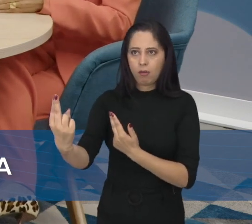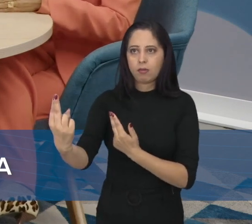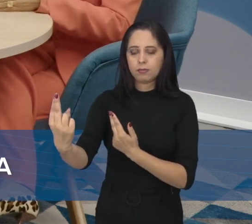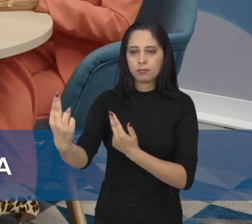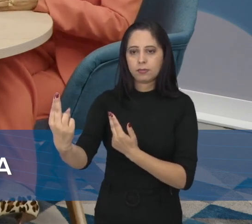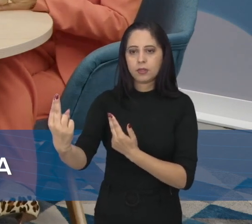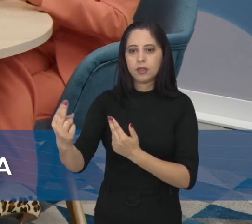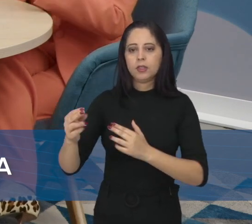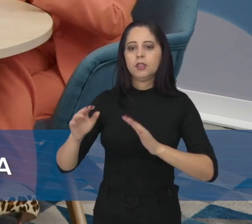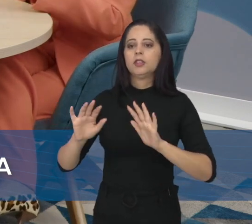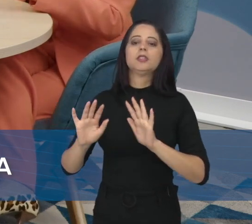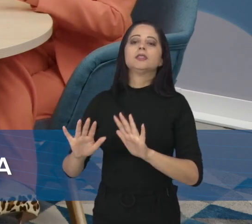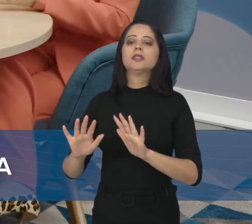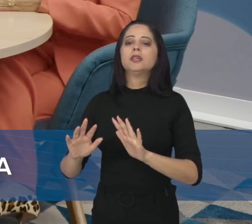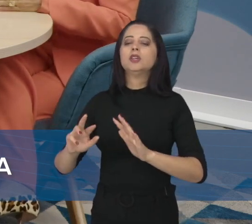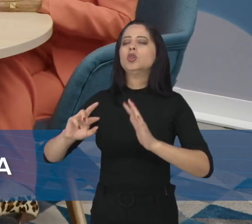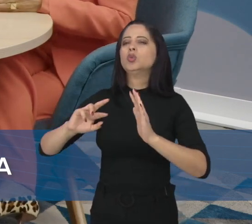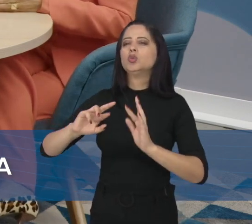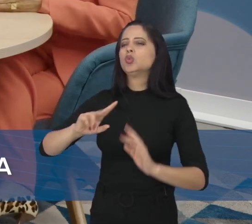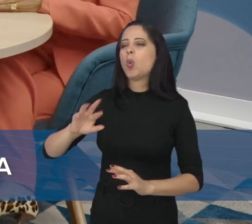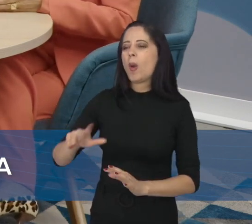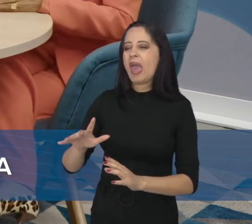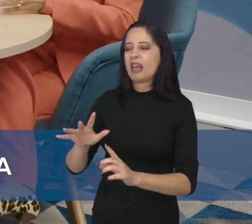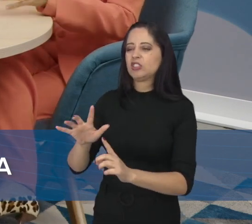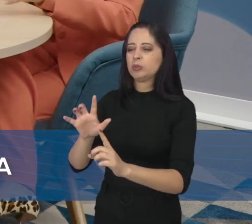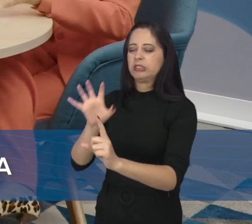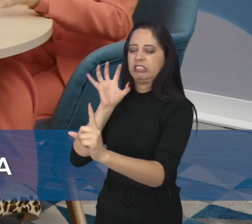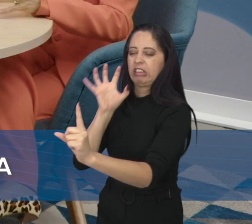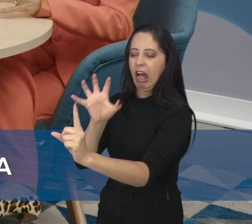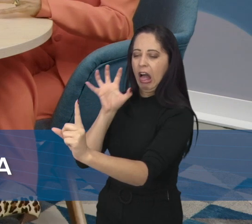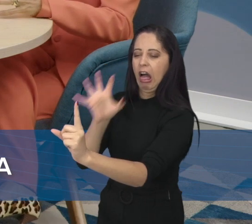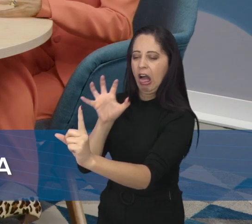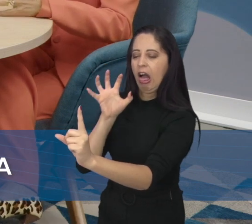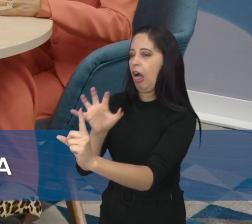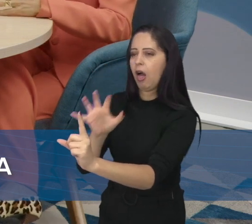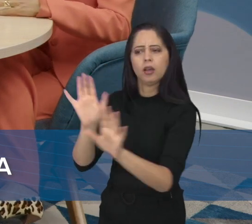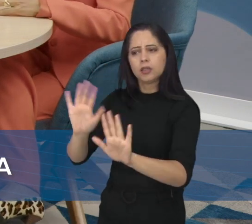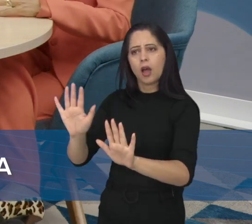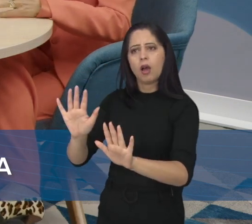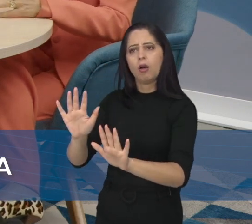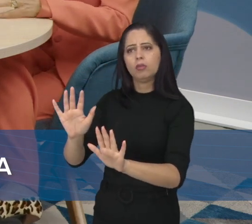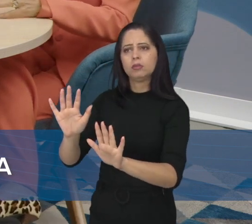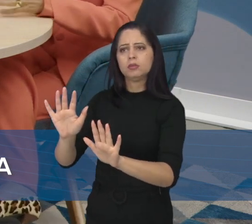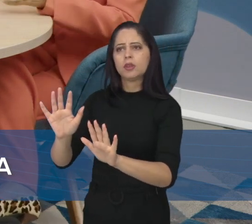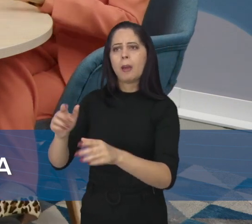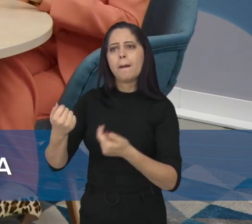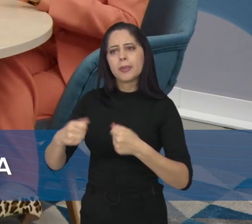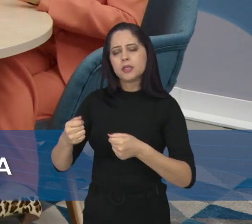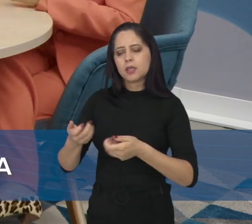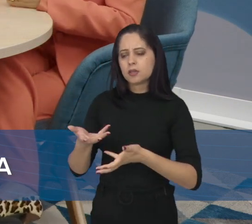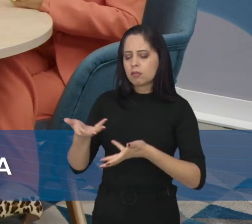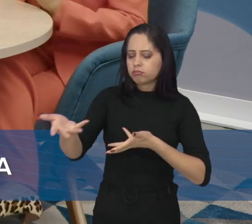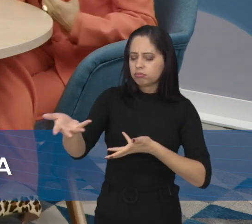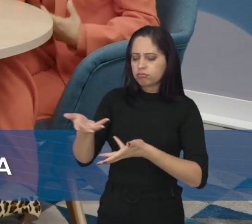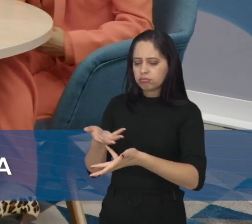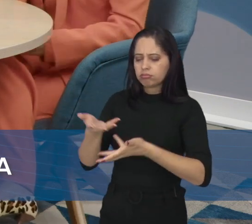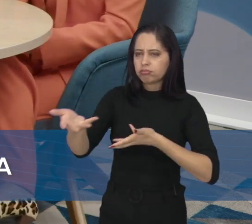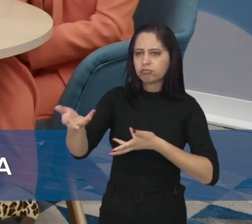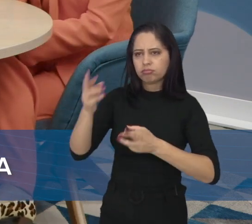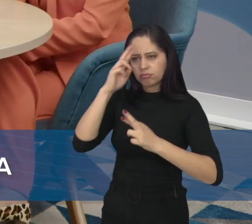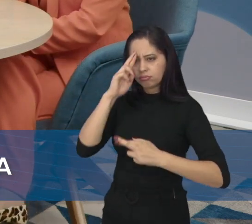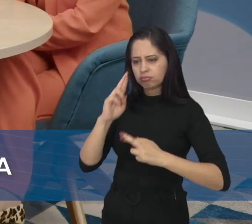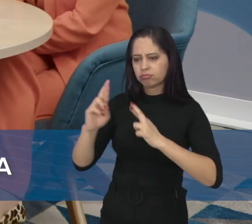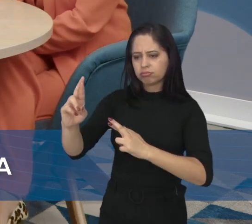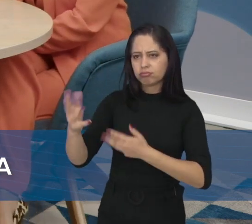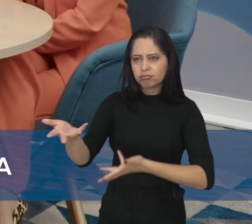no sentido não de catequização, mas de saber o seu espaço, saber essa proteção, de respeitar, né? De